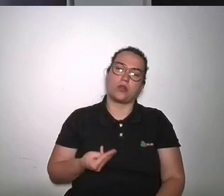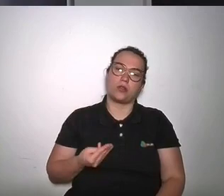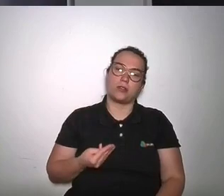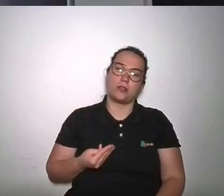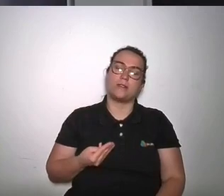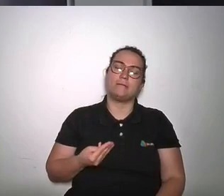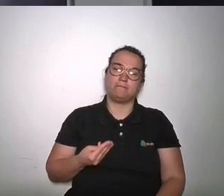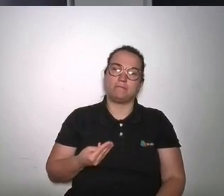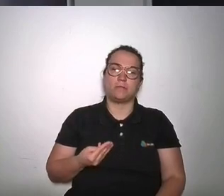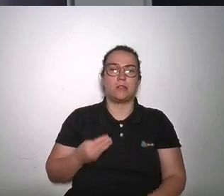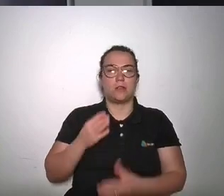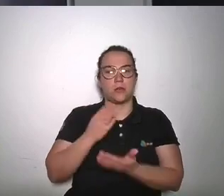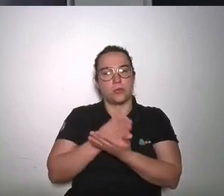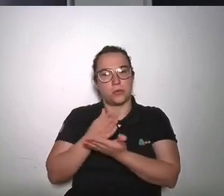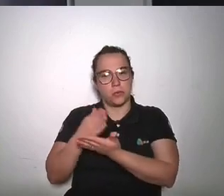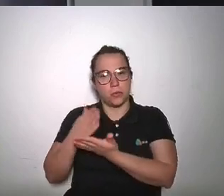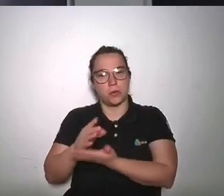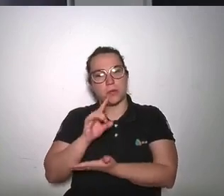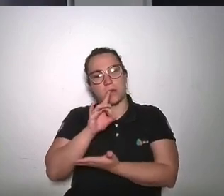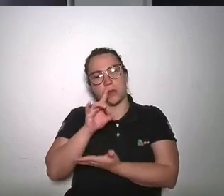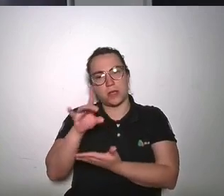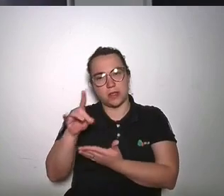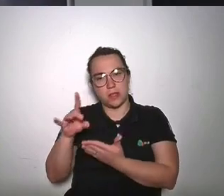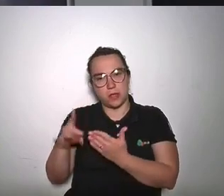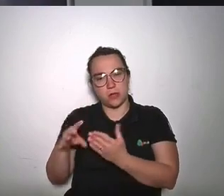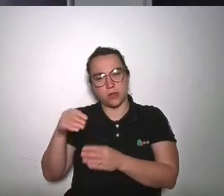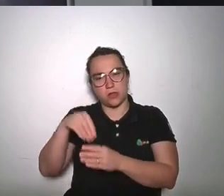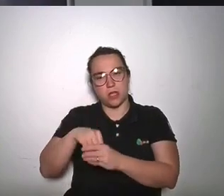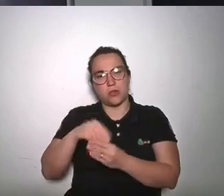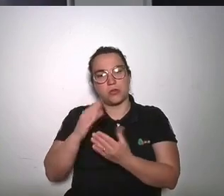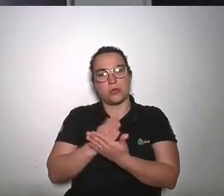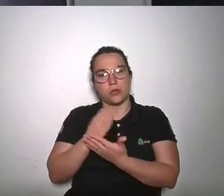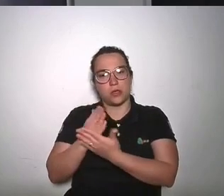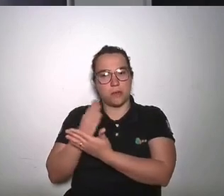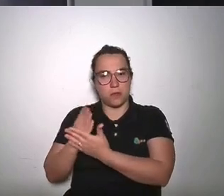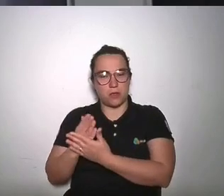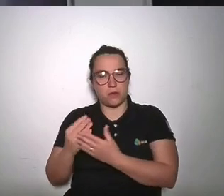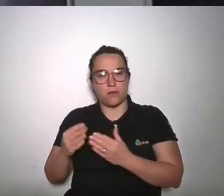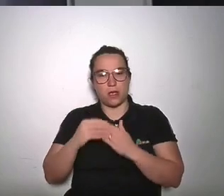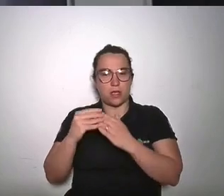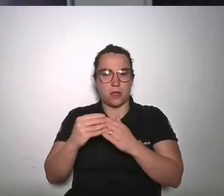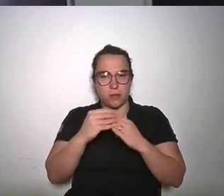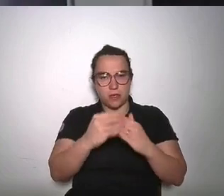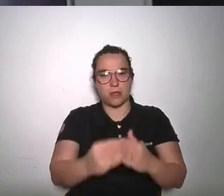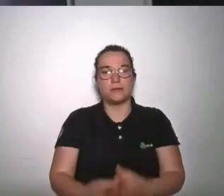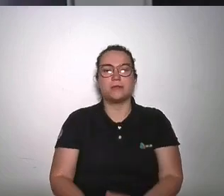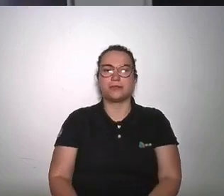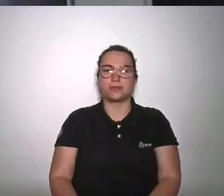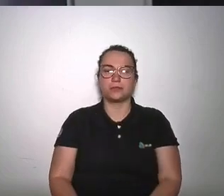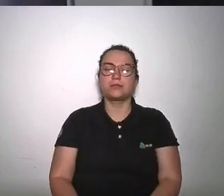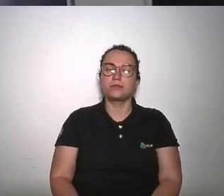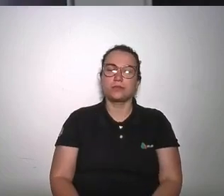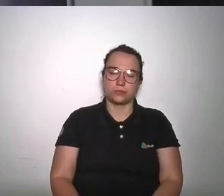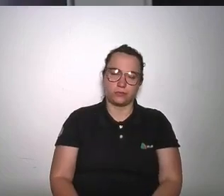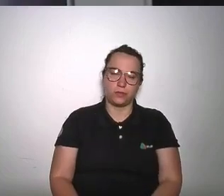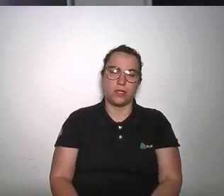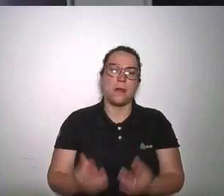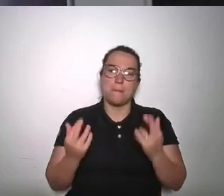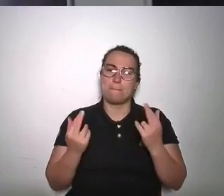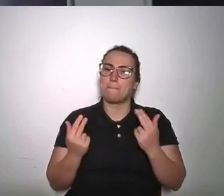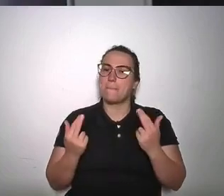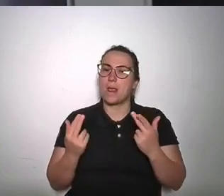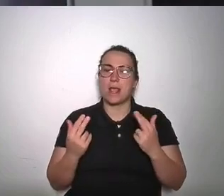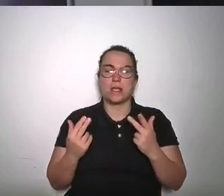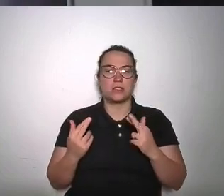ser destrinchado item a item dentro dos cadernos que a gente vai encaminhar. Então, mesma coisa também por